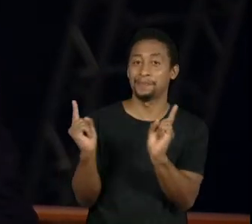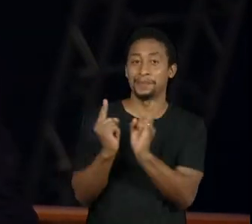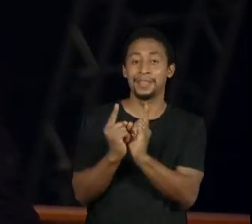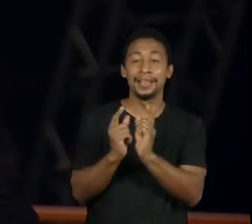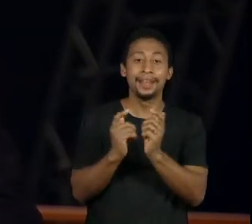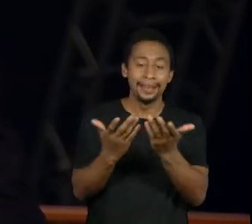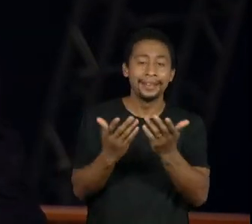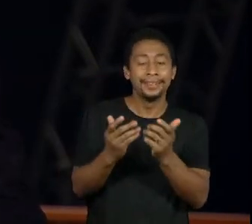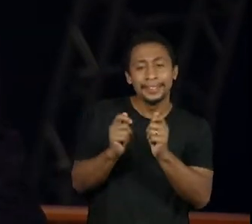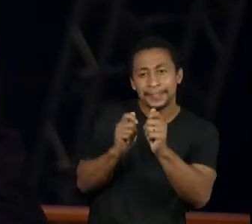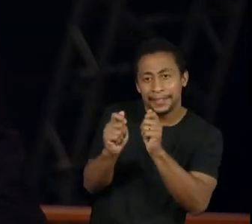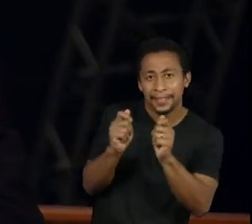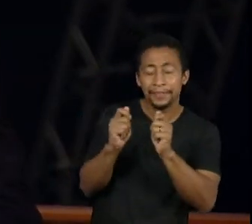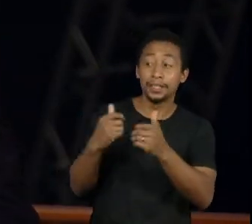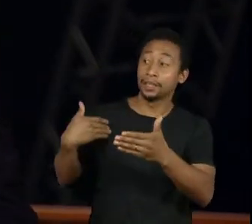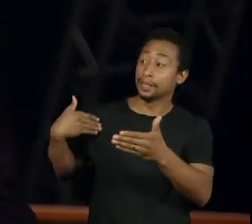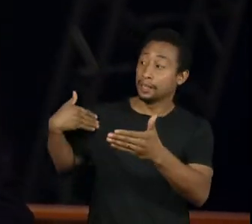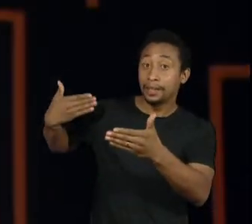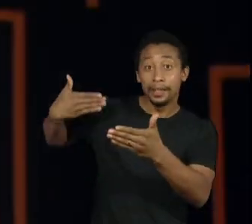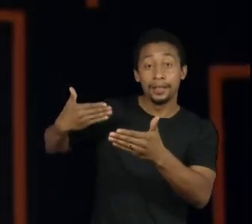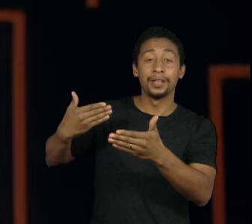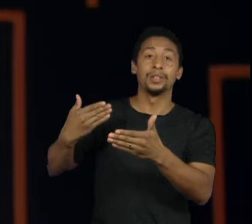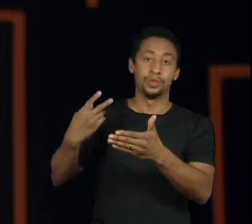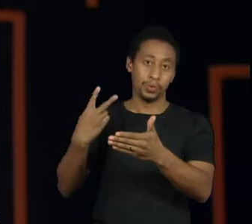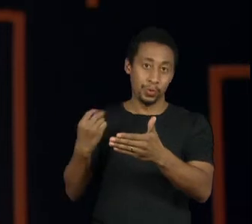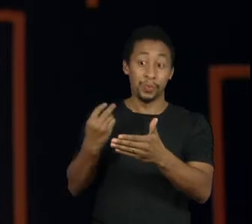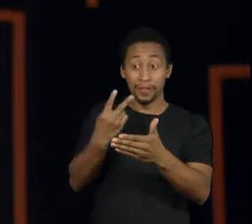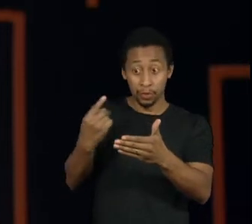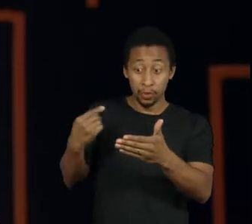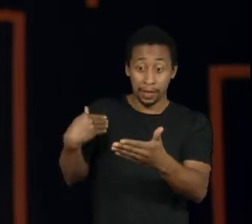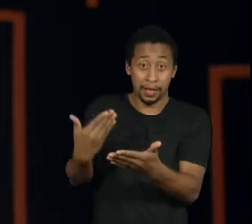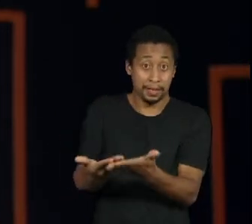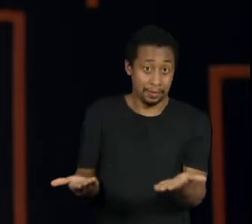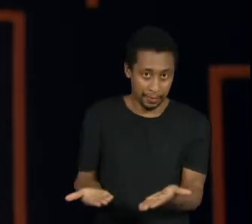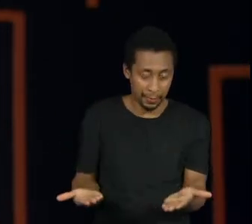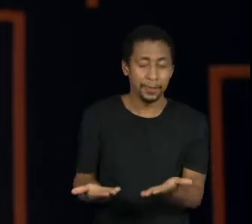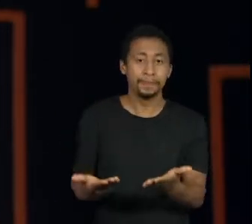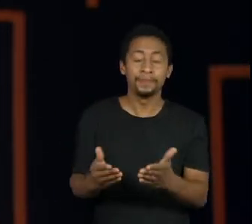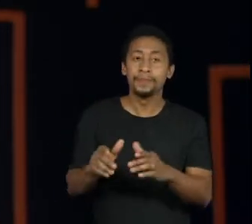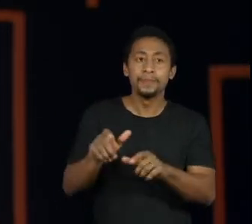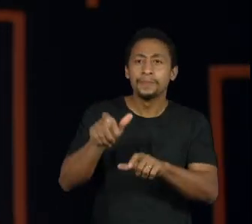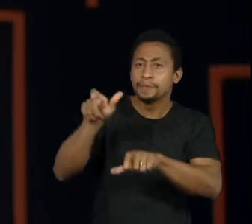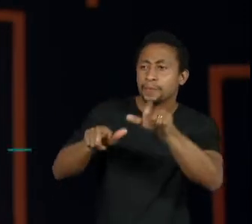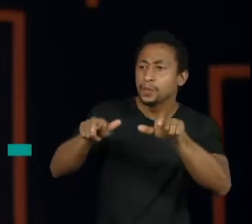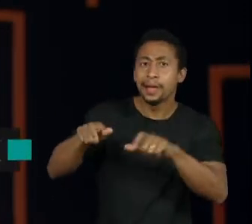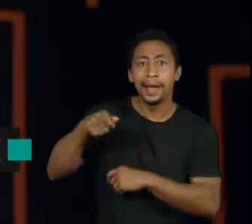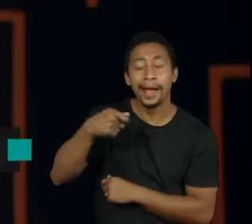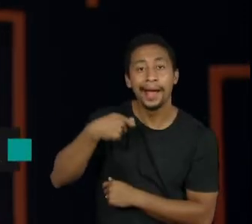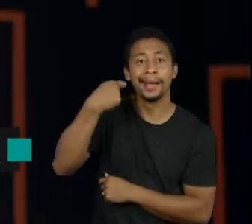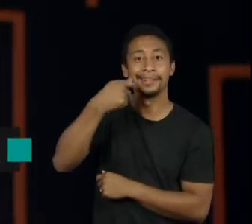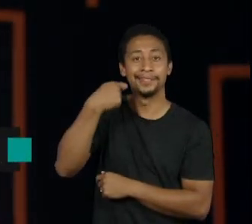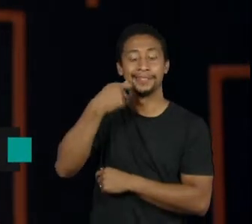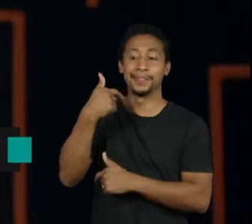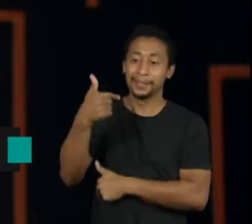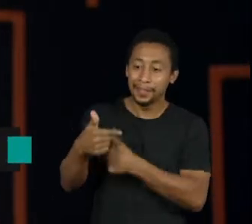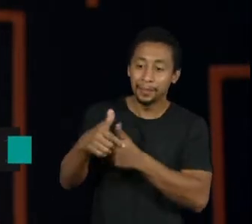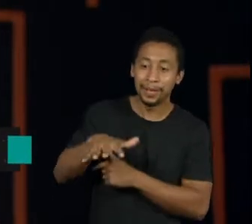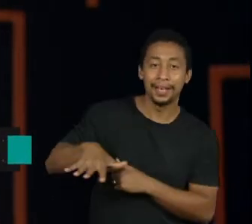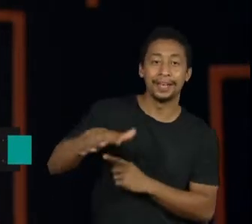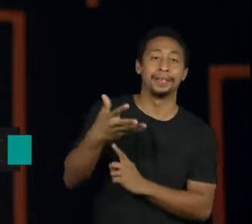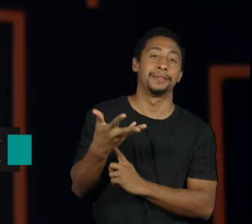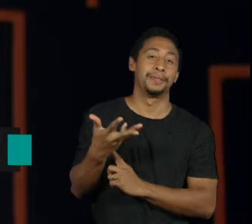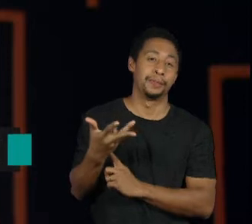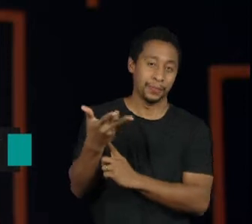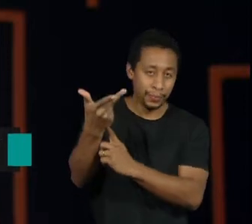entrevistas que fizemos ao longo de 2021. São relatos de artistas das mais variadas áreas da cultura, recheados